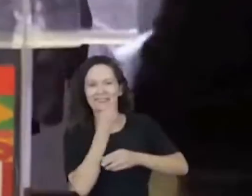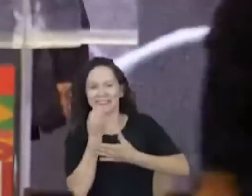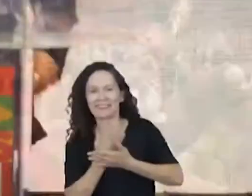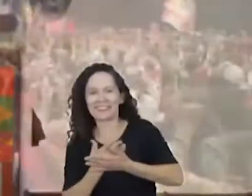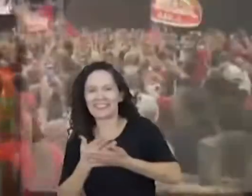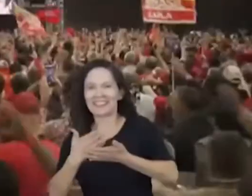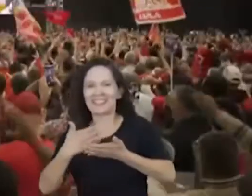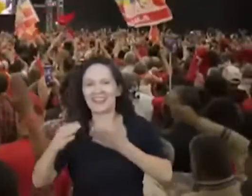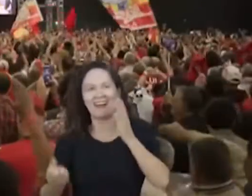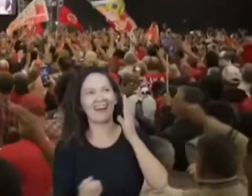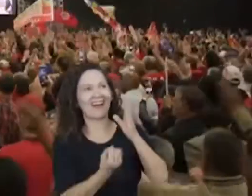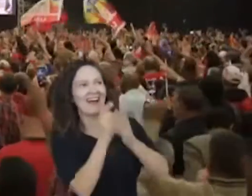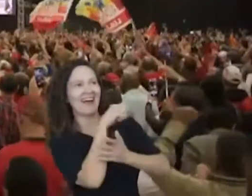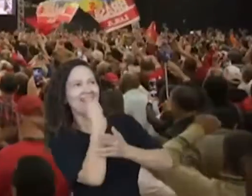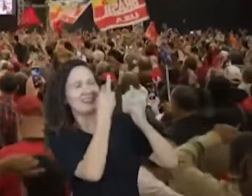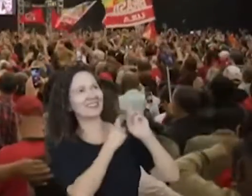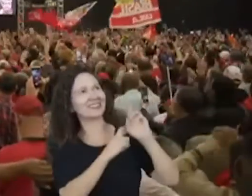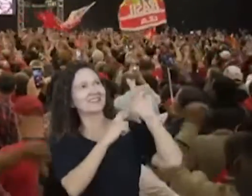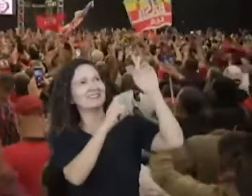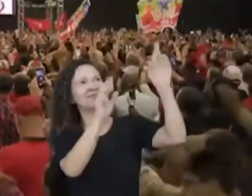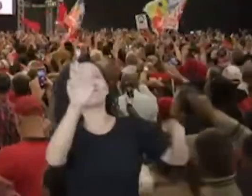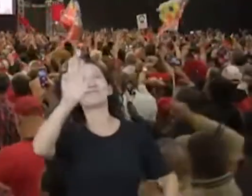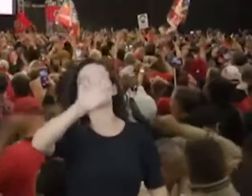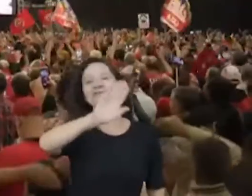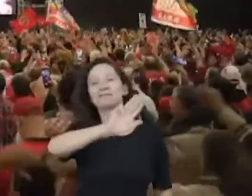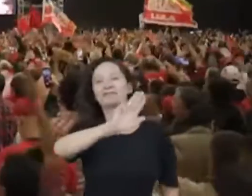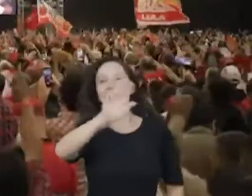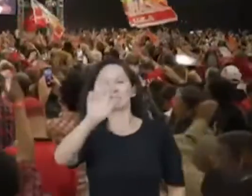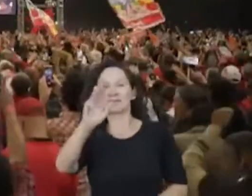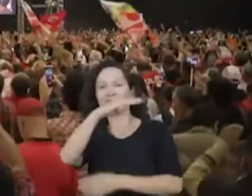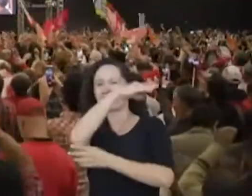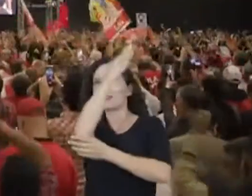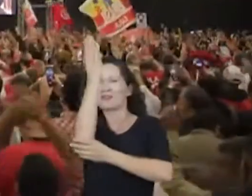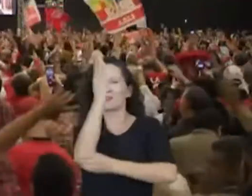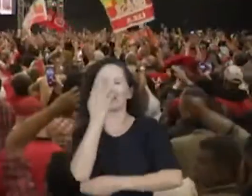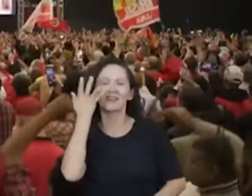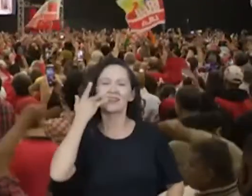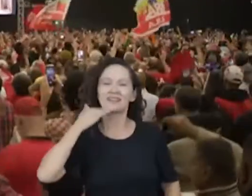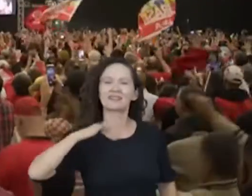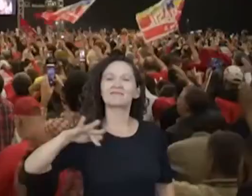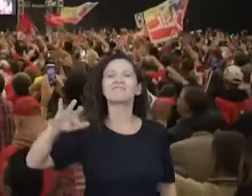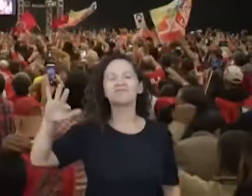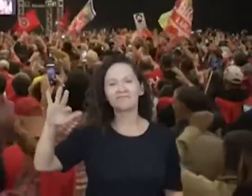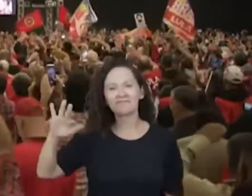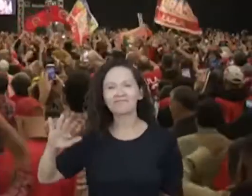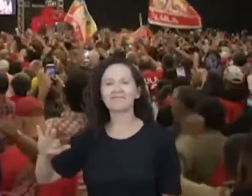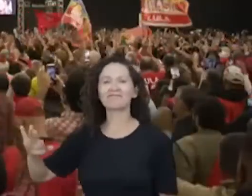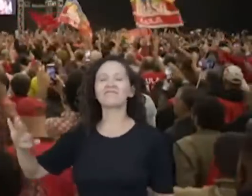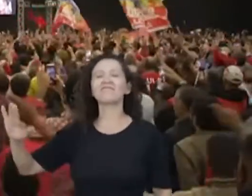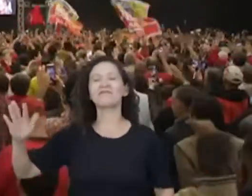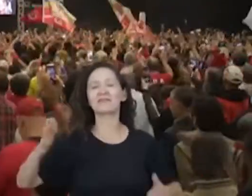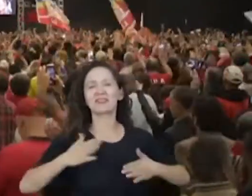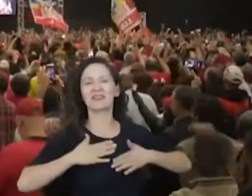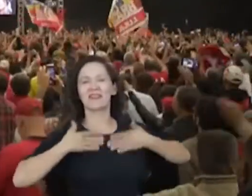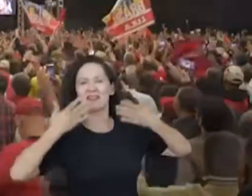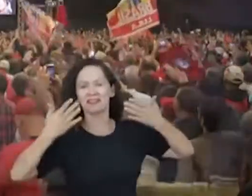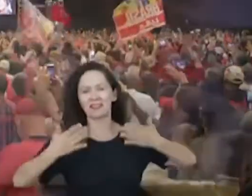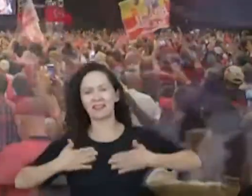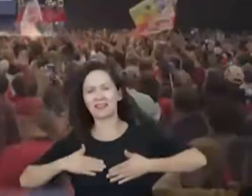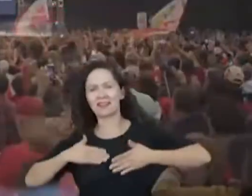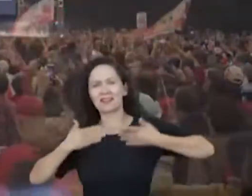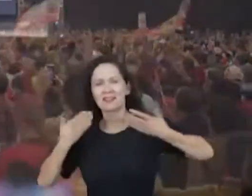E aí o Brasil que começaram a menina que trabalha